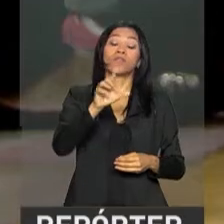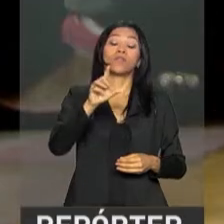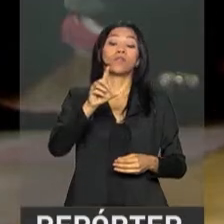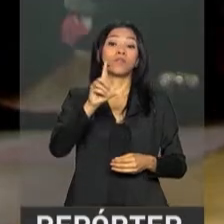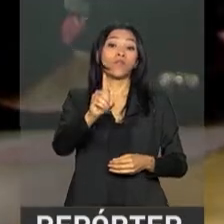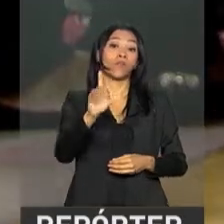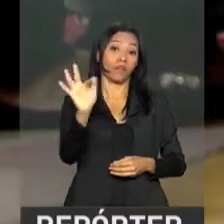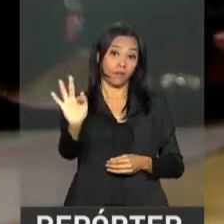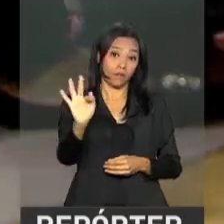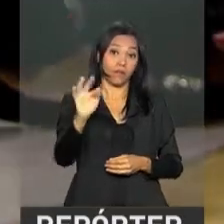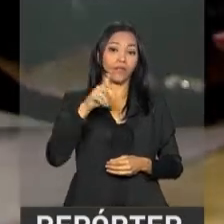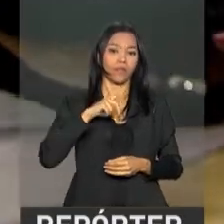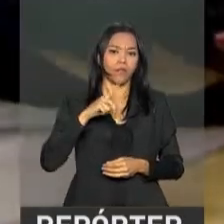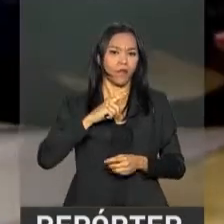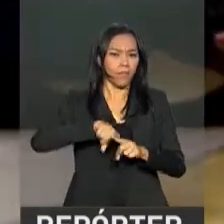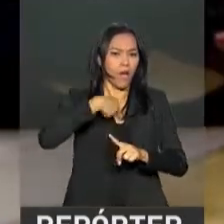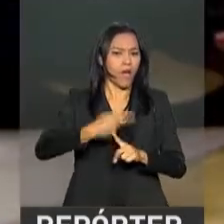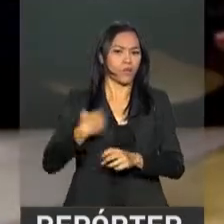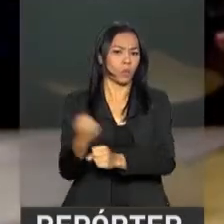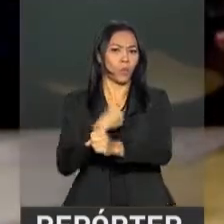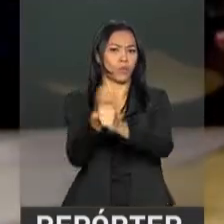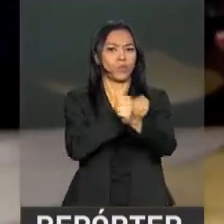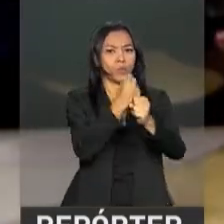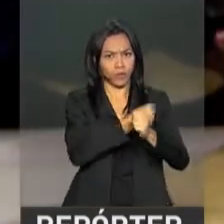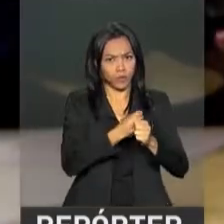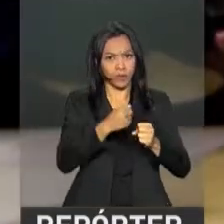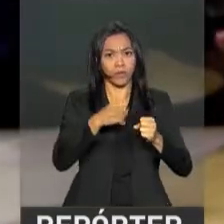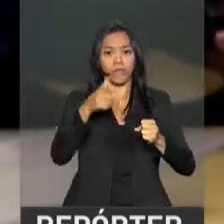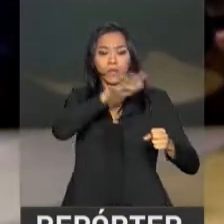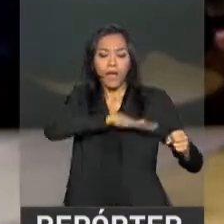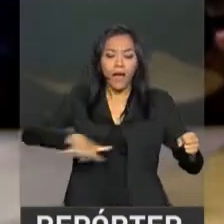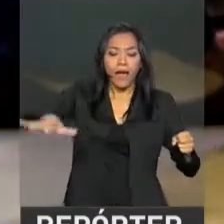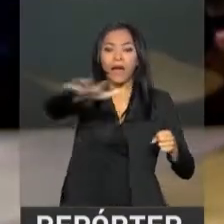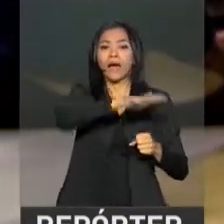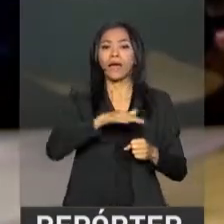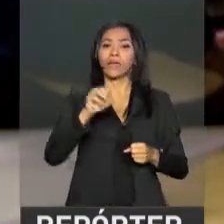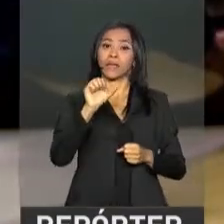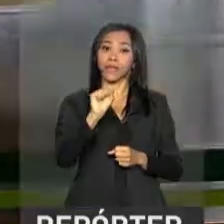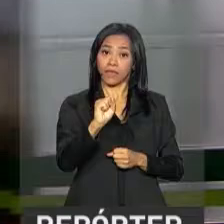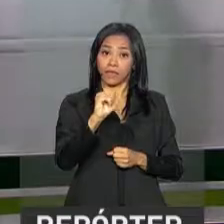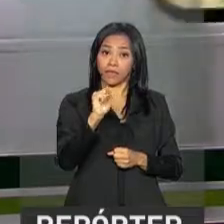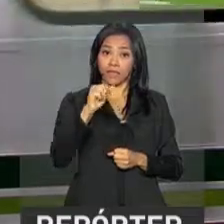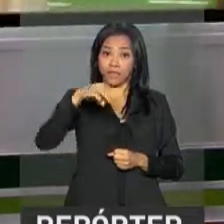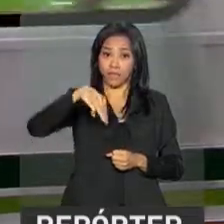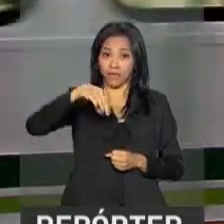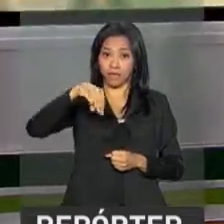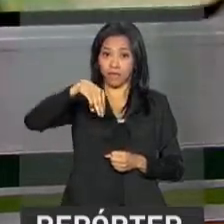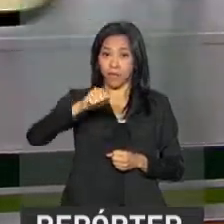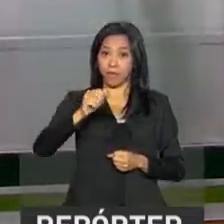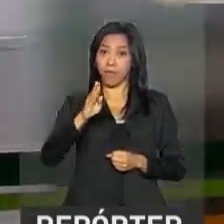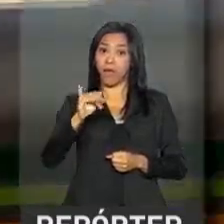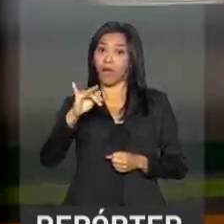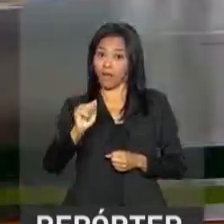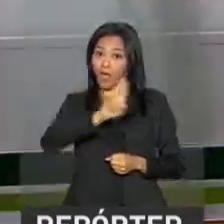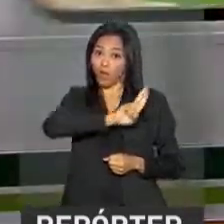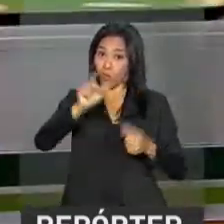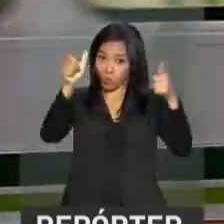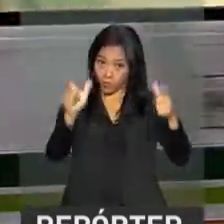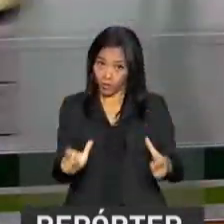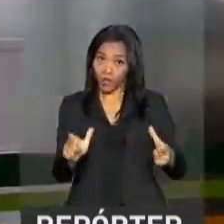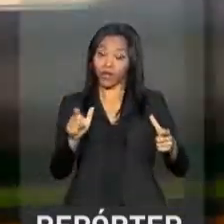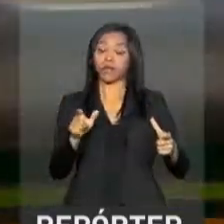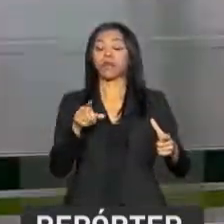construção de mais duas estações em samambaia e região administrativa a cerca de 40 quilômetros de